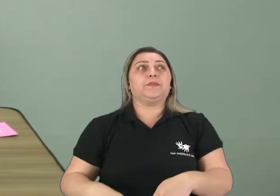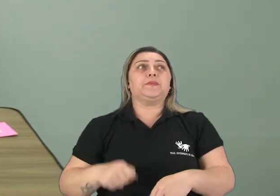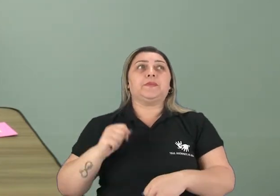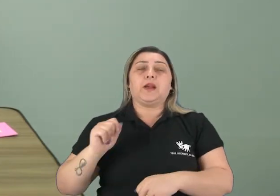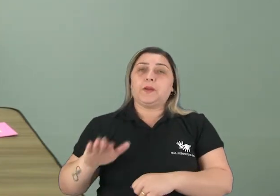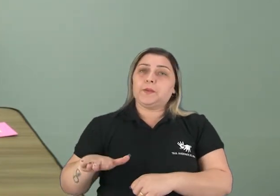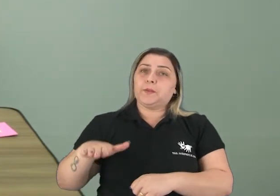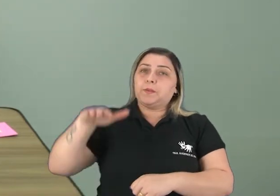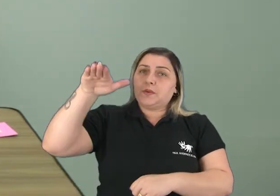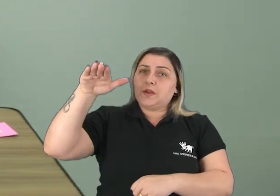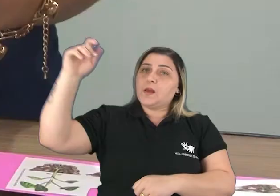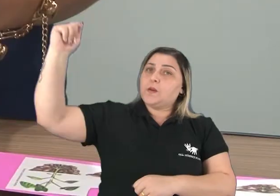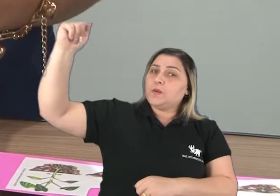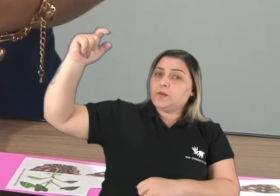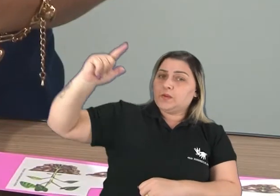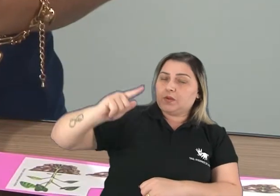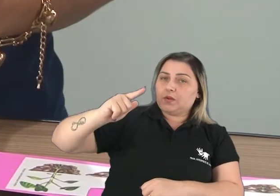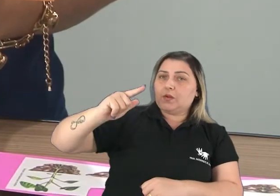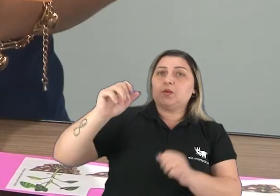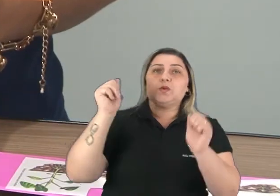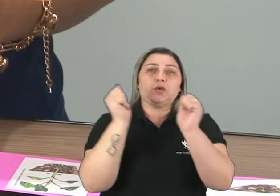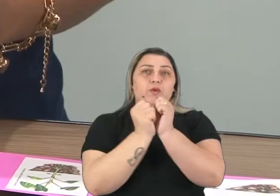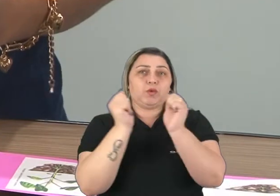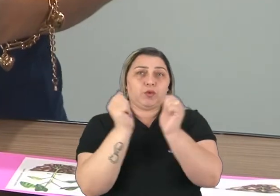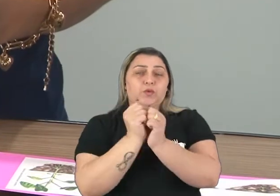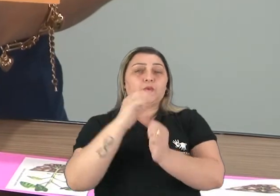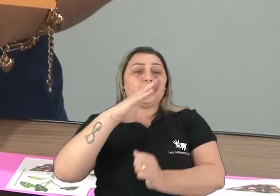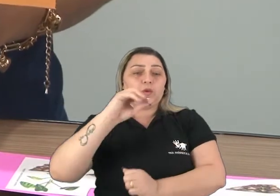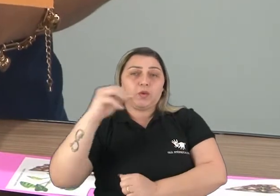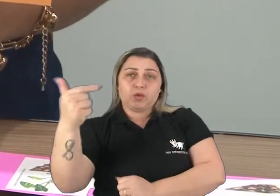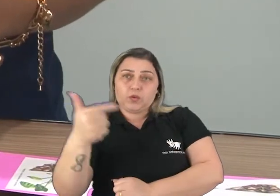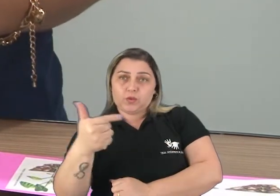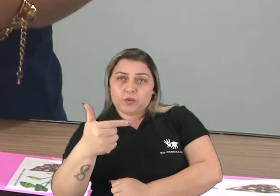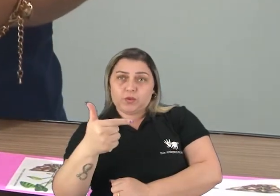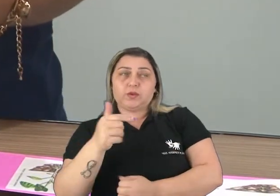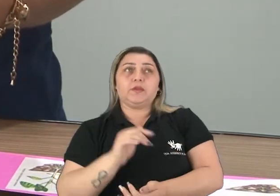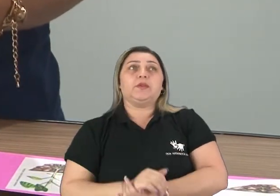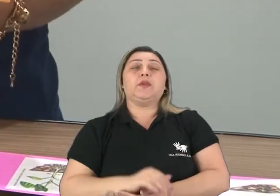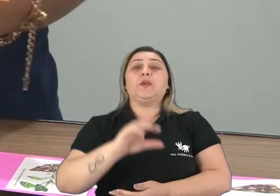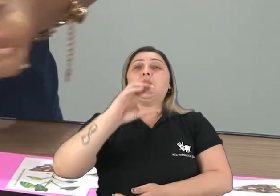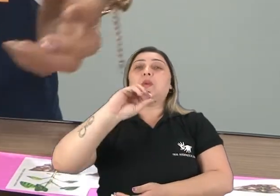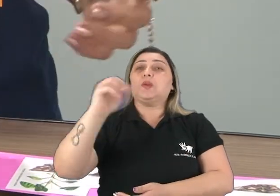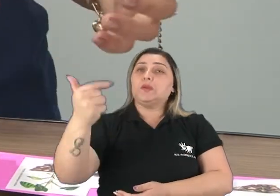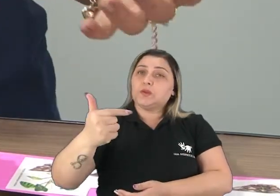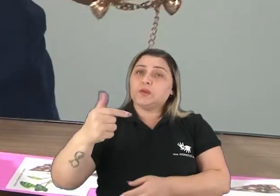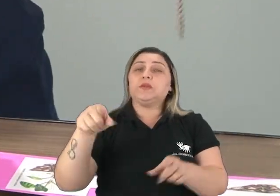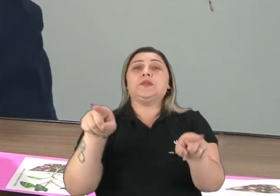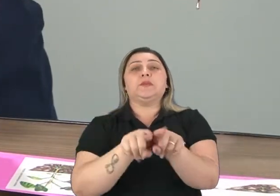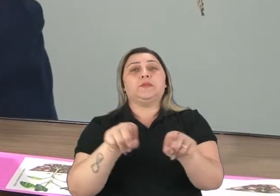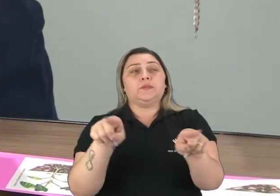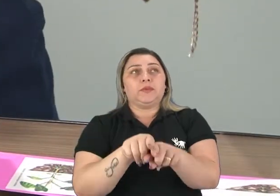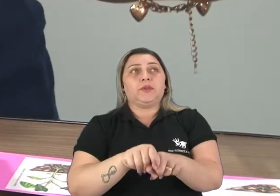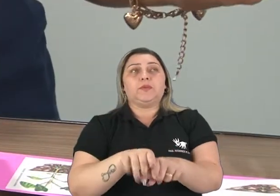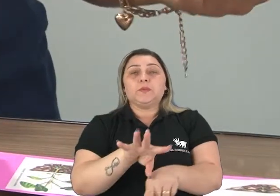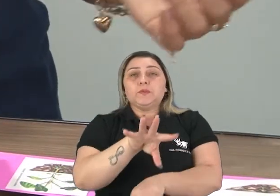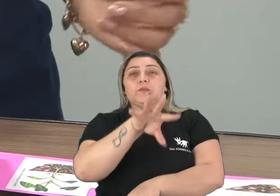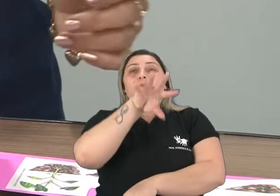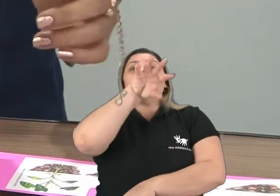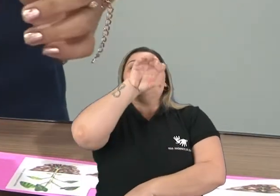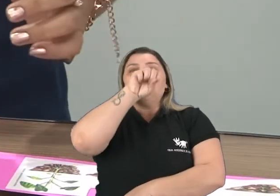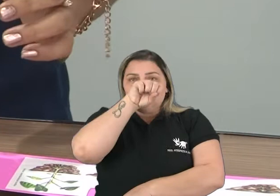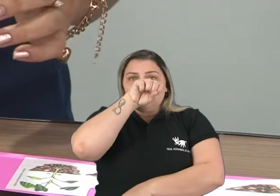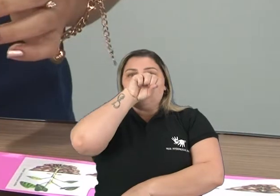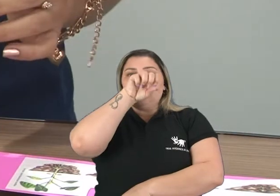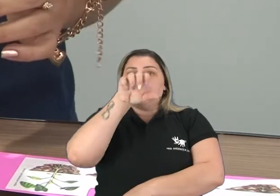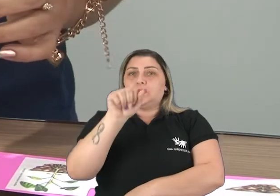desenvolver. A luz do sol, junto com o gás carbônico e o oxigênio que nós respiramos, o